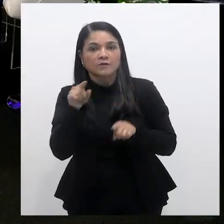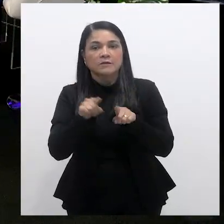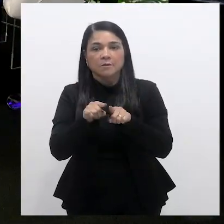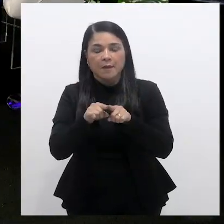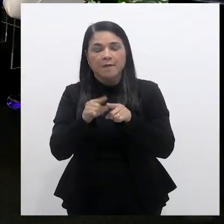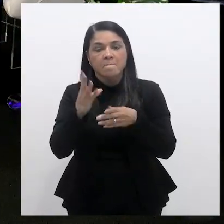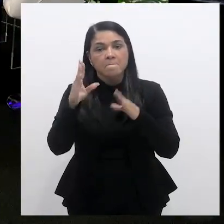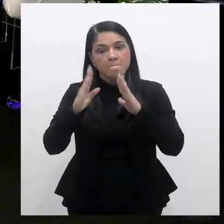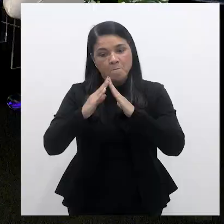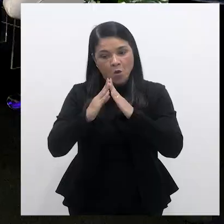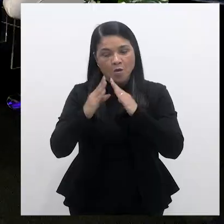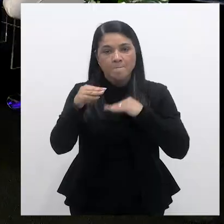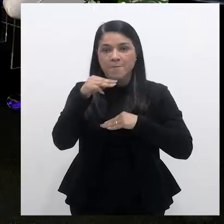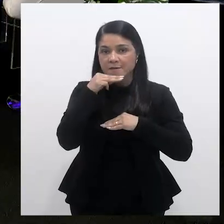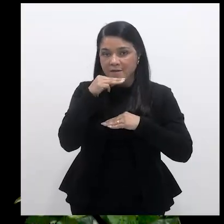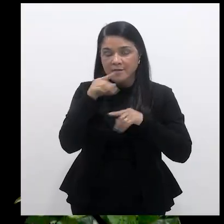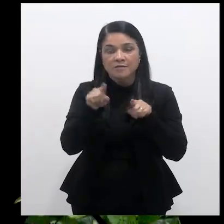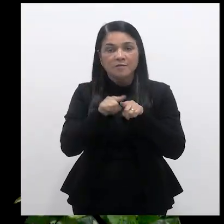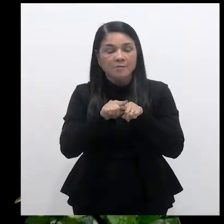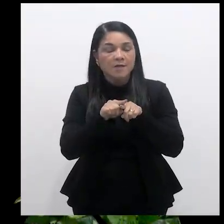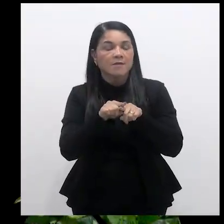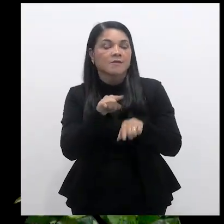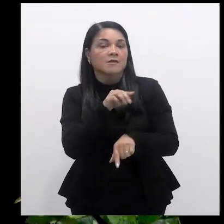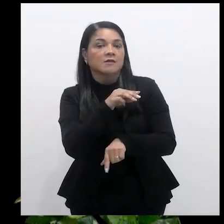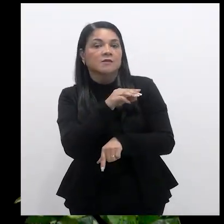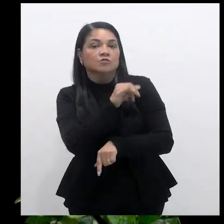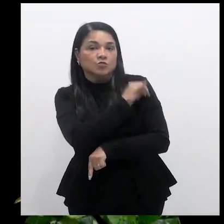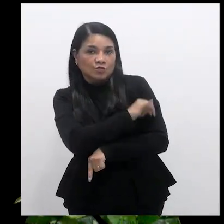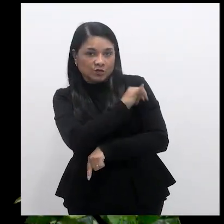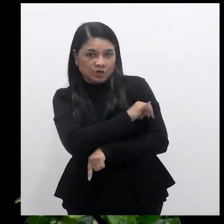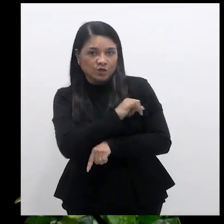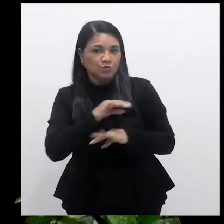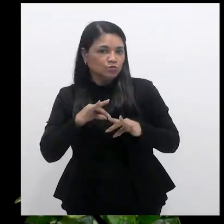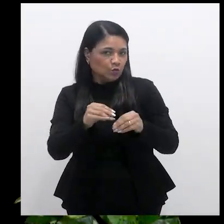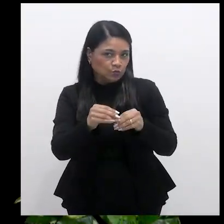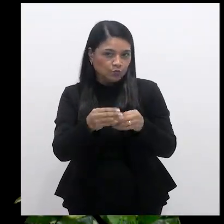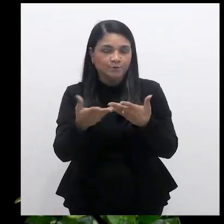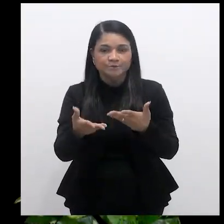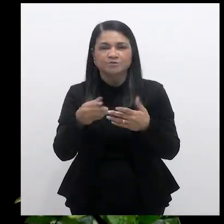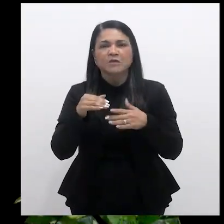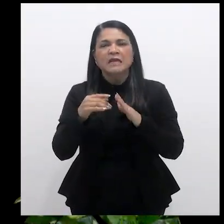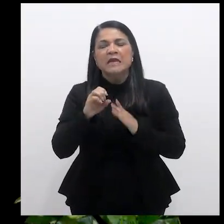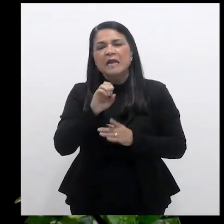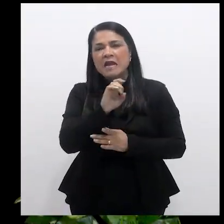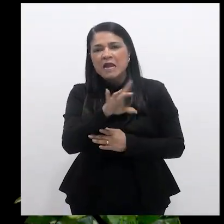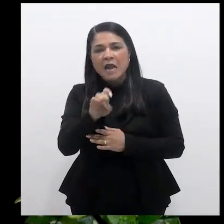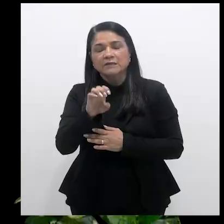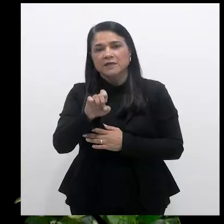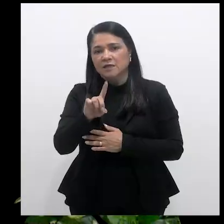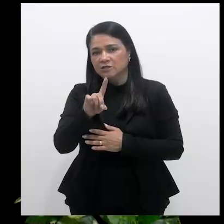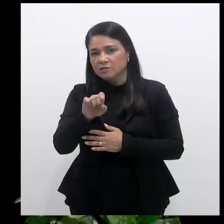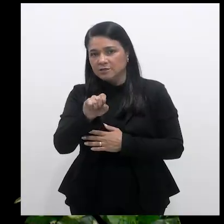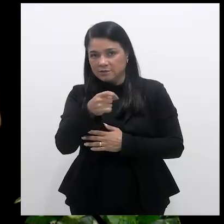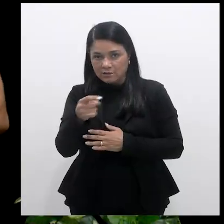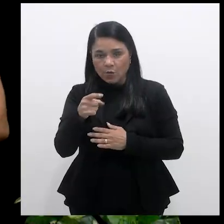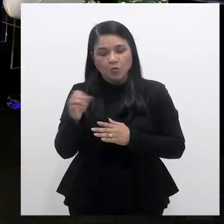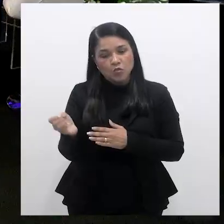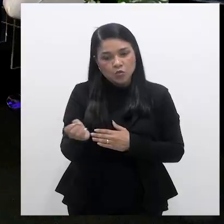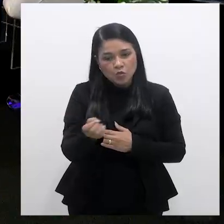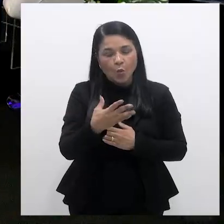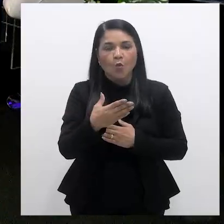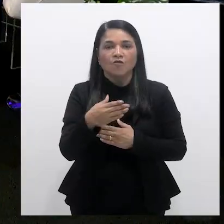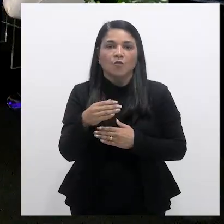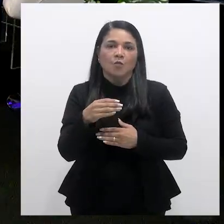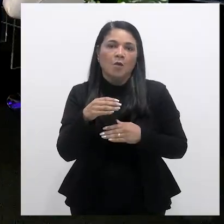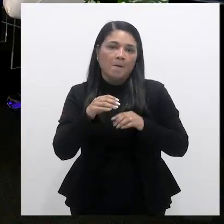Janeiro. E cada edição, vocês mudam o foco? Seria isso? Cada edição você propõe novos aprendizados? Sim,